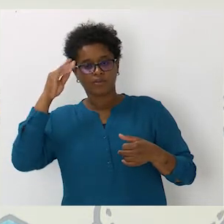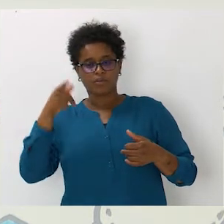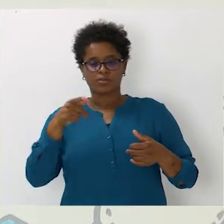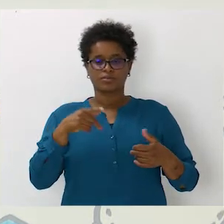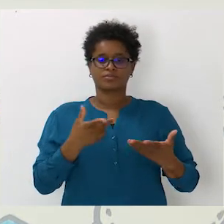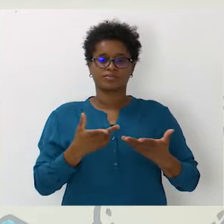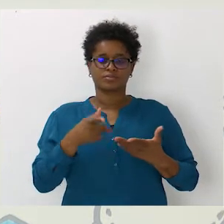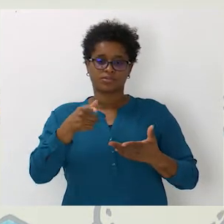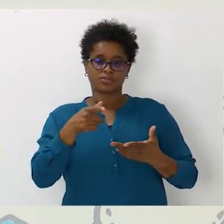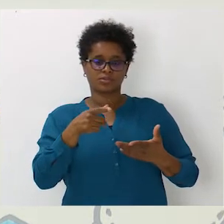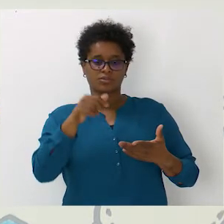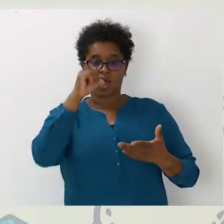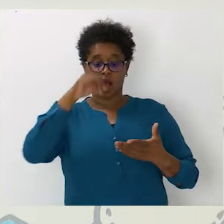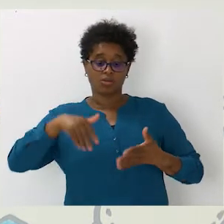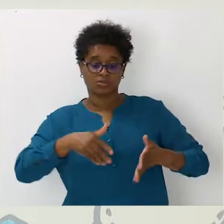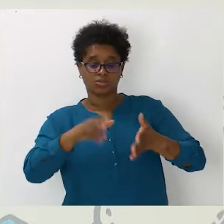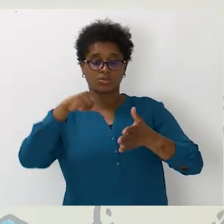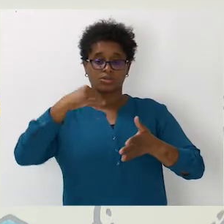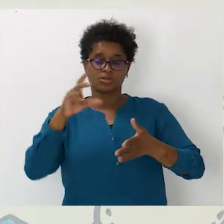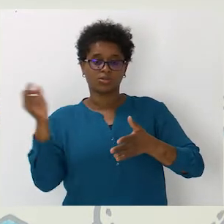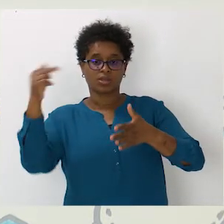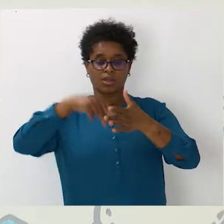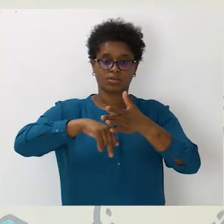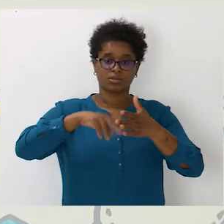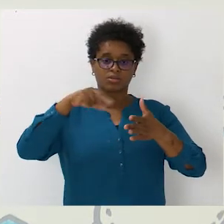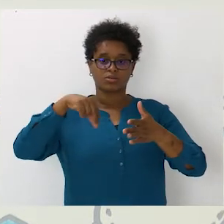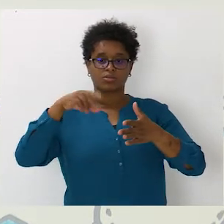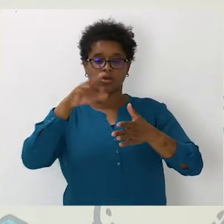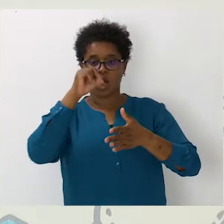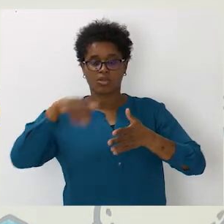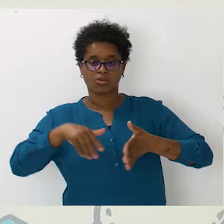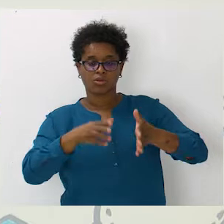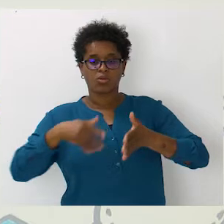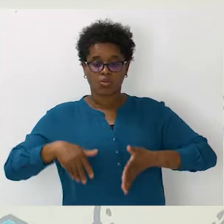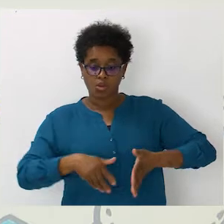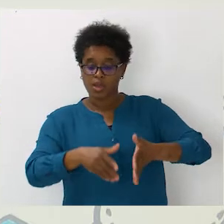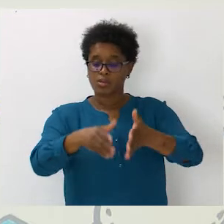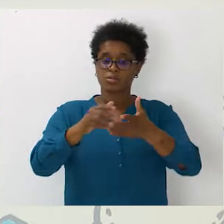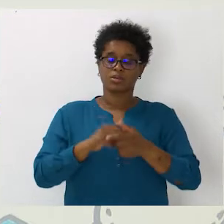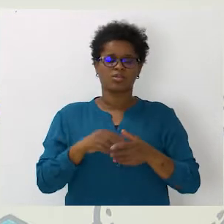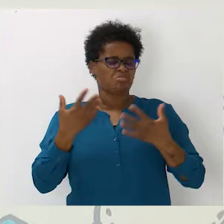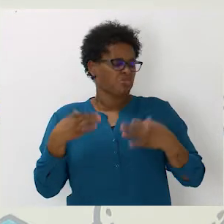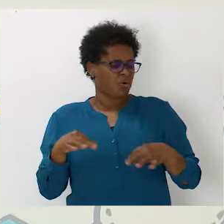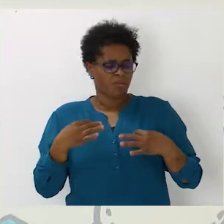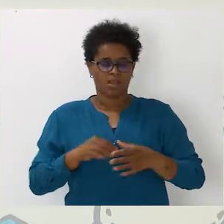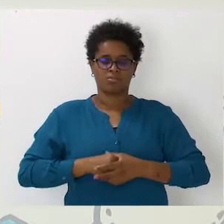Portanto, nesse caso, o Rio Nilo entra no leito, ou seja, o seu percurso